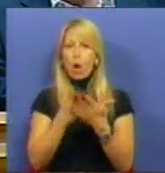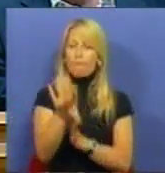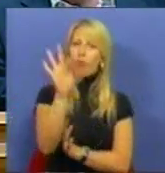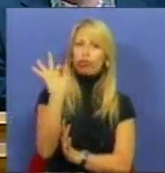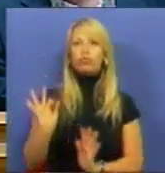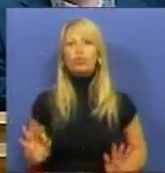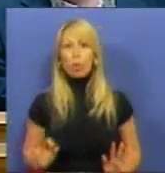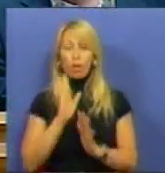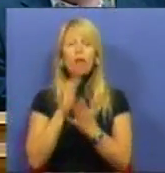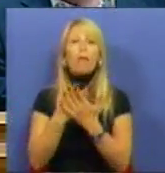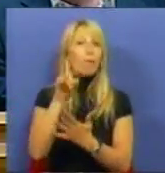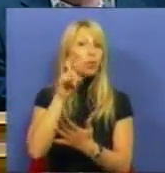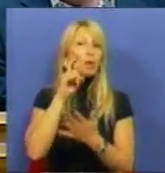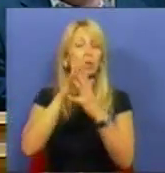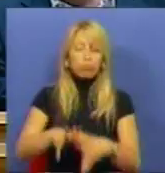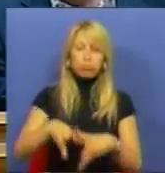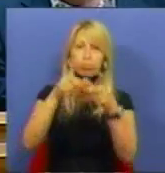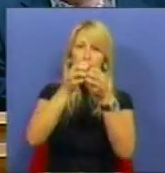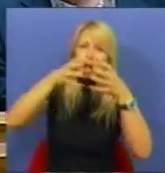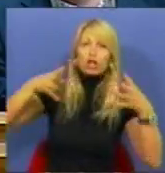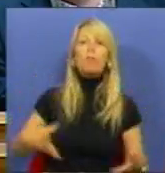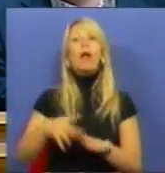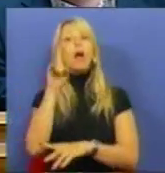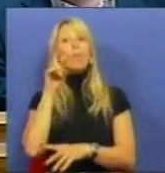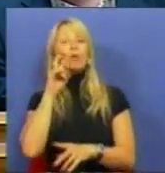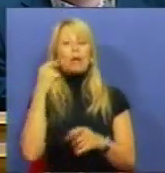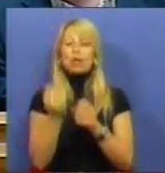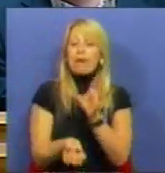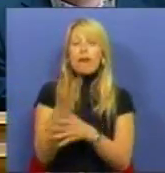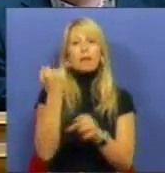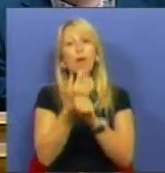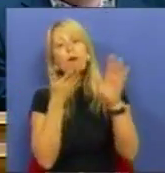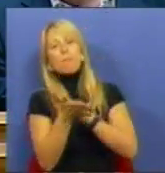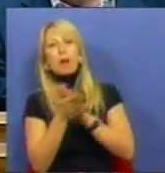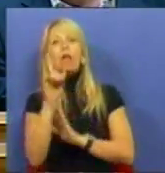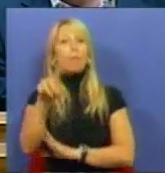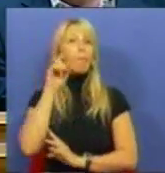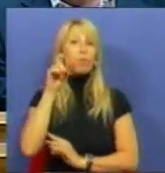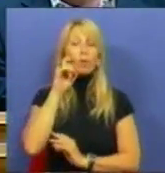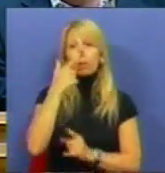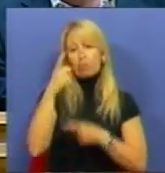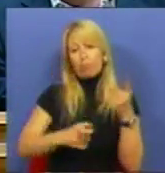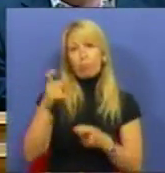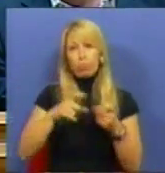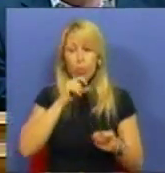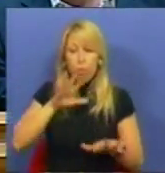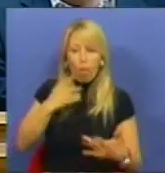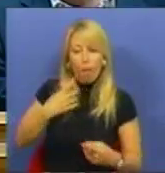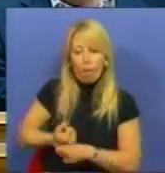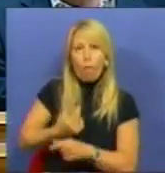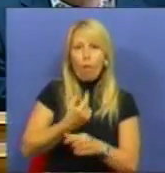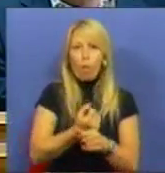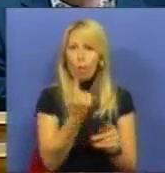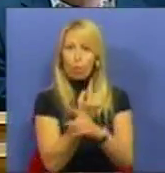protejam o crescimento, que protejam a criação de emprego e que protejam o poder de compra dos portugueses.